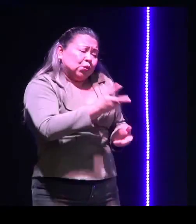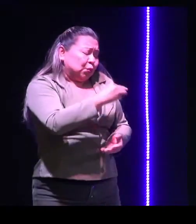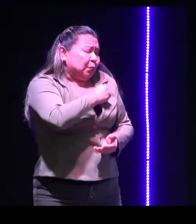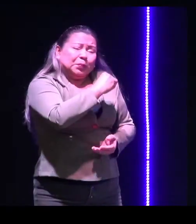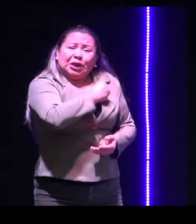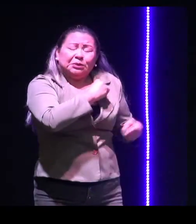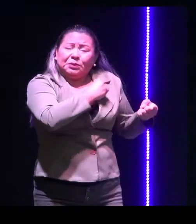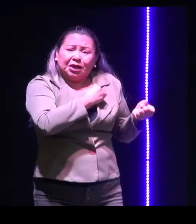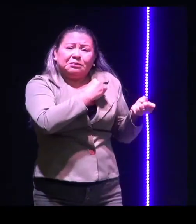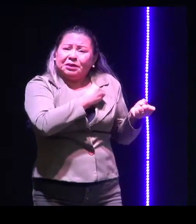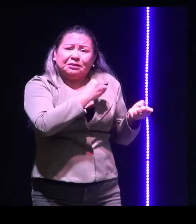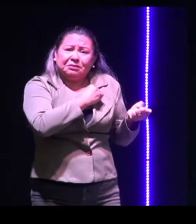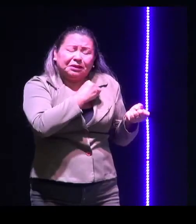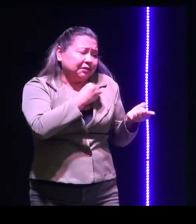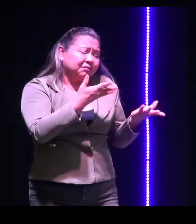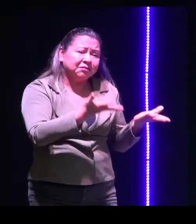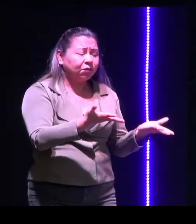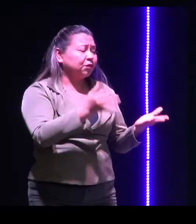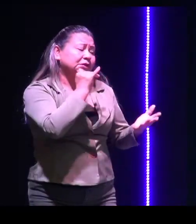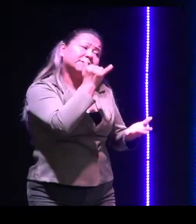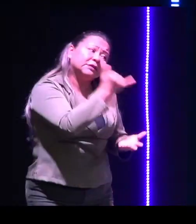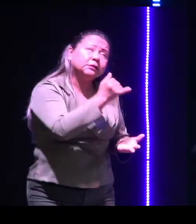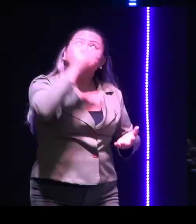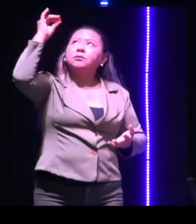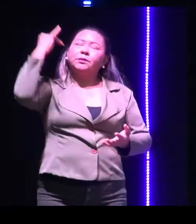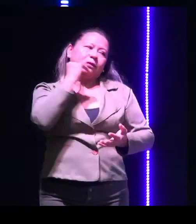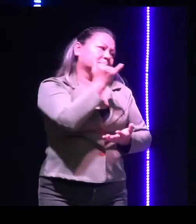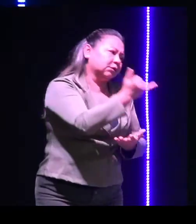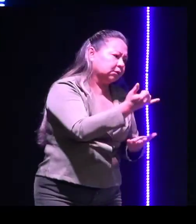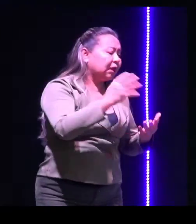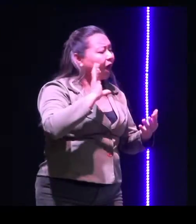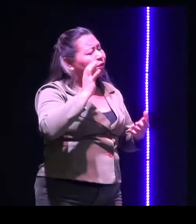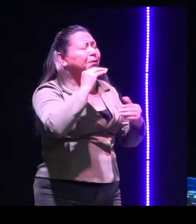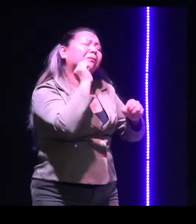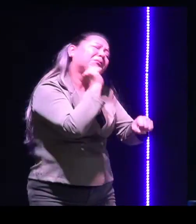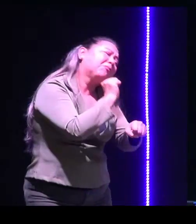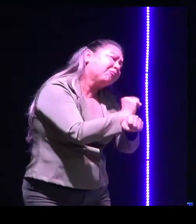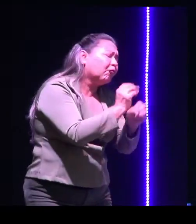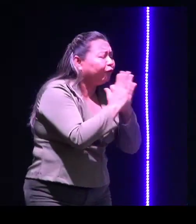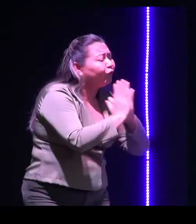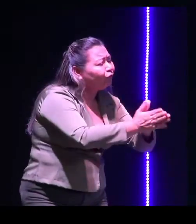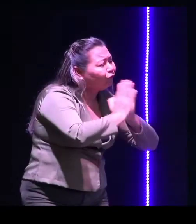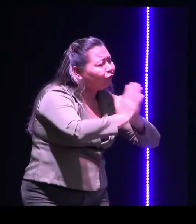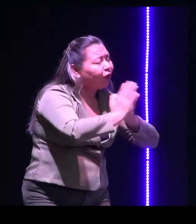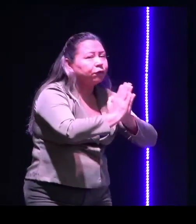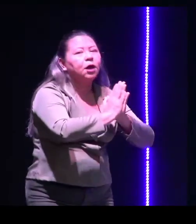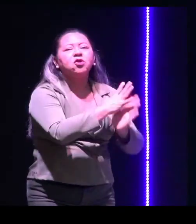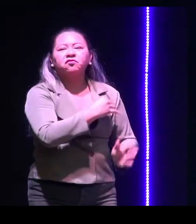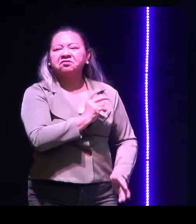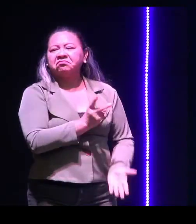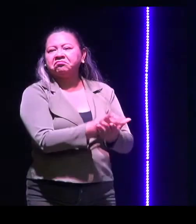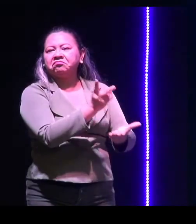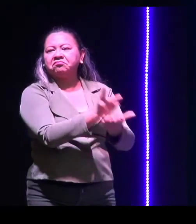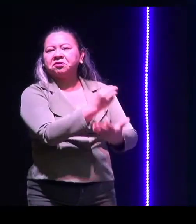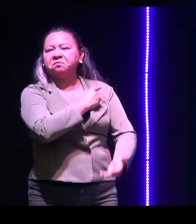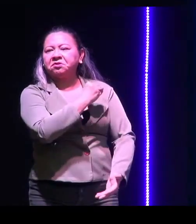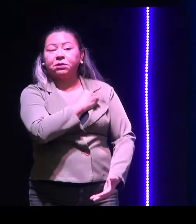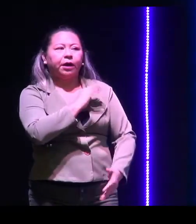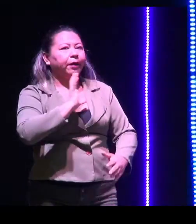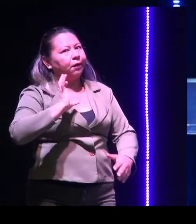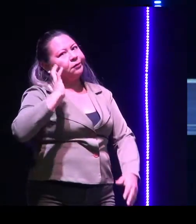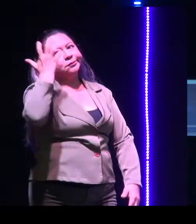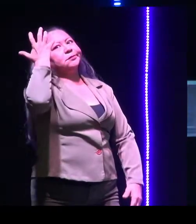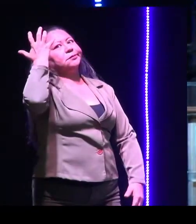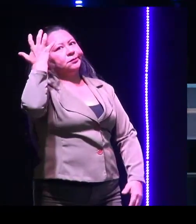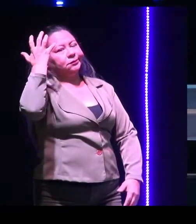aí em relação a vocês, daquilo que tem acontecido com vocês. Parem. Os filhos continuaram no pecado, até que um dia